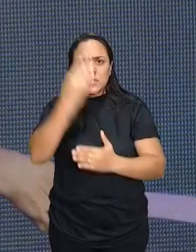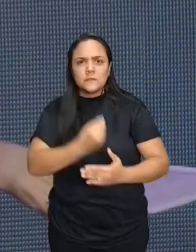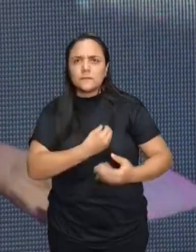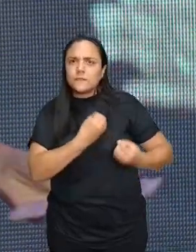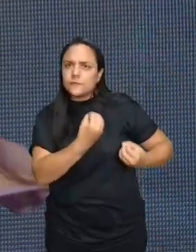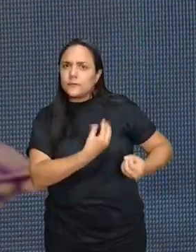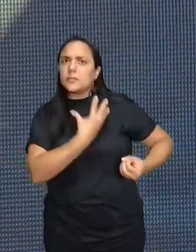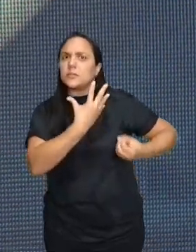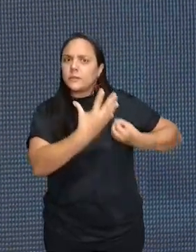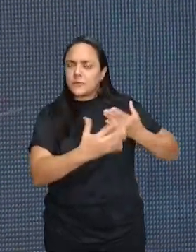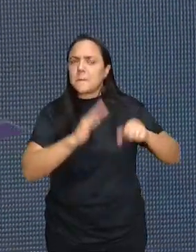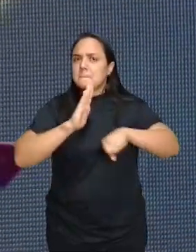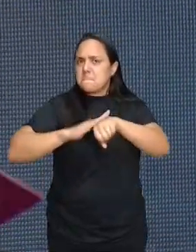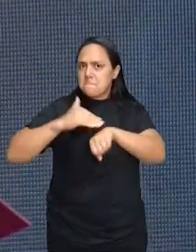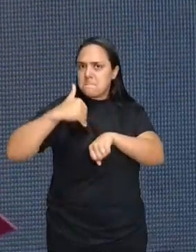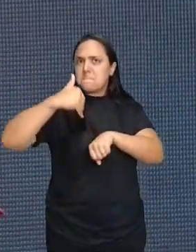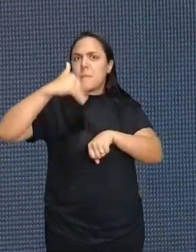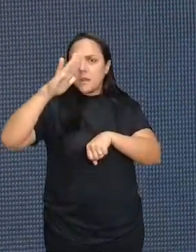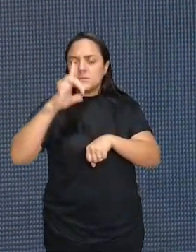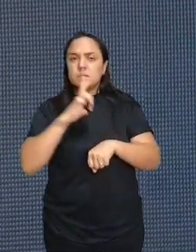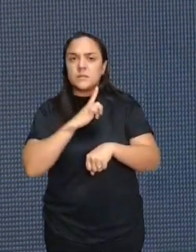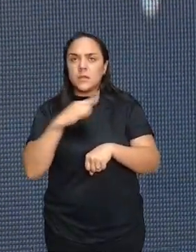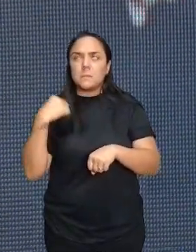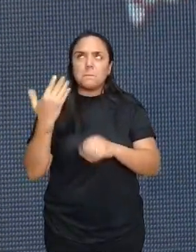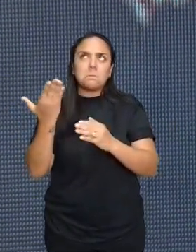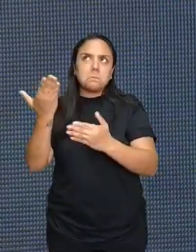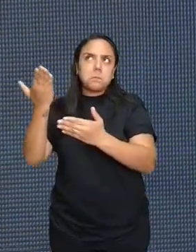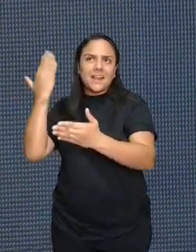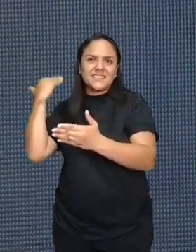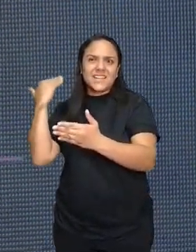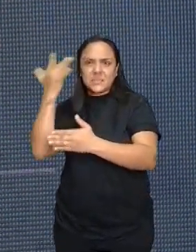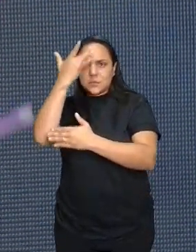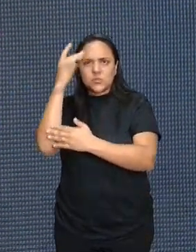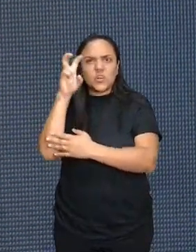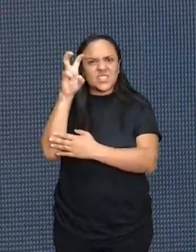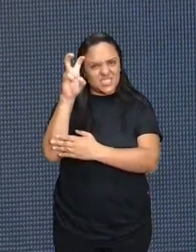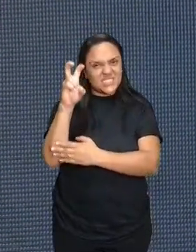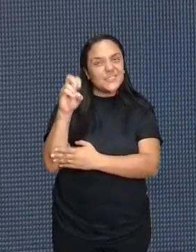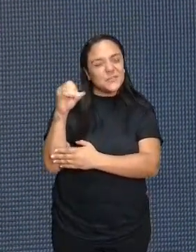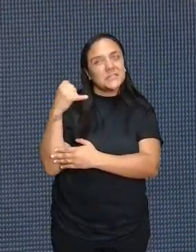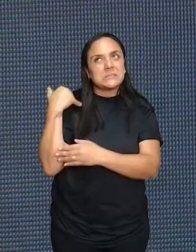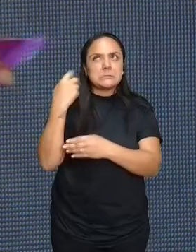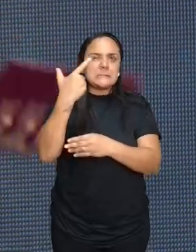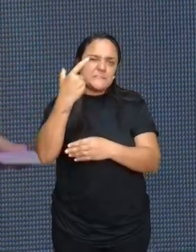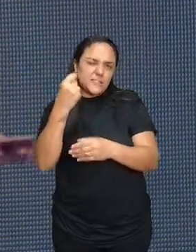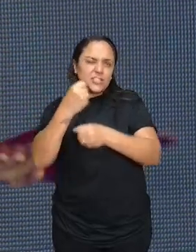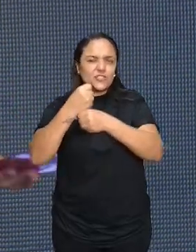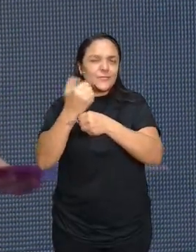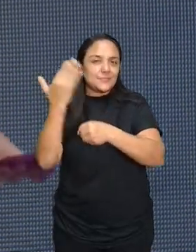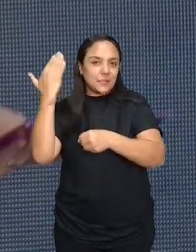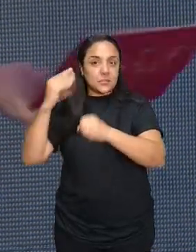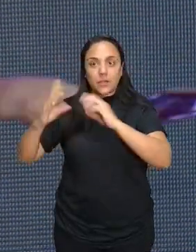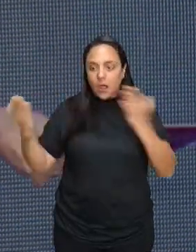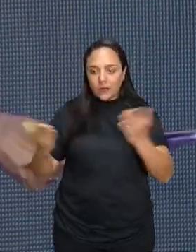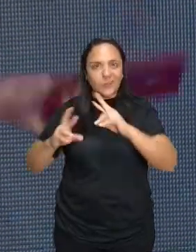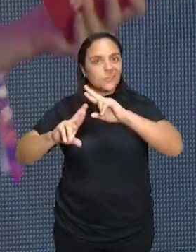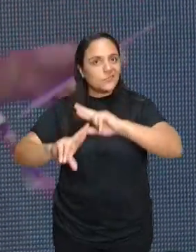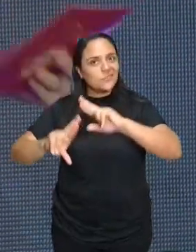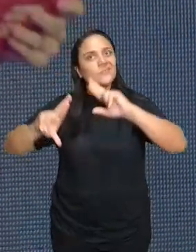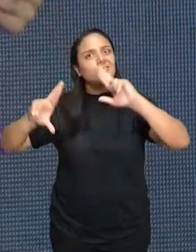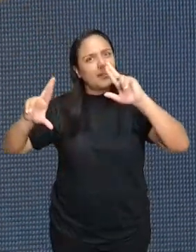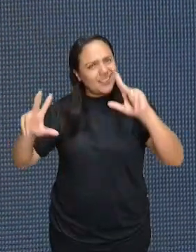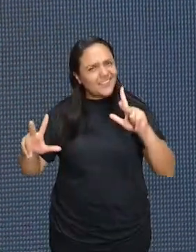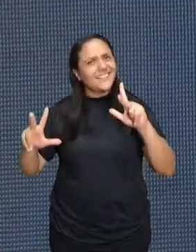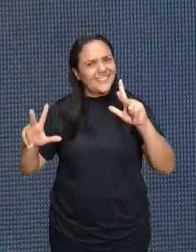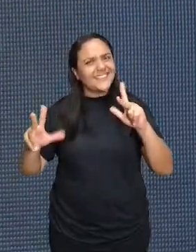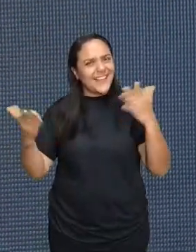vez mais, né? A imagem que a gente tinha de uma pessoa de 50 anos há 20 anos atrás é diferente da imagem que a gente tem de uma pessoa